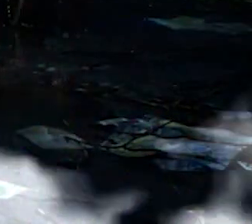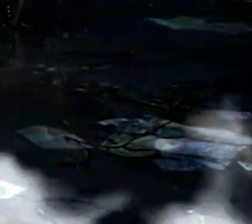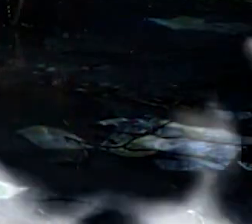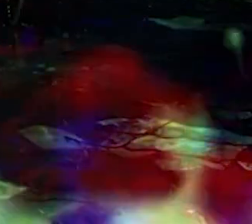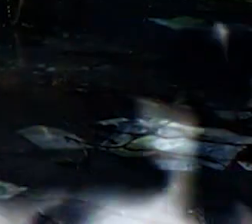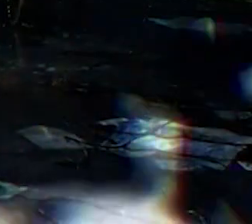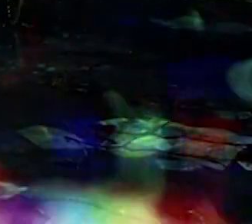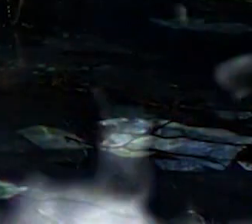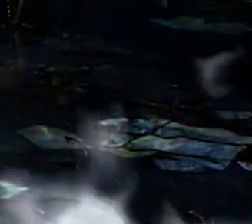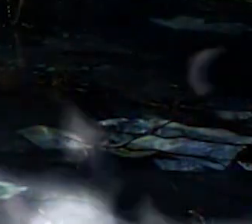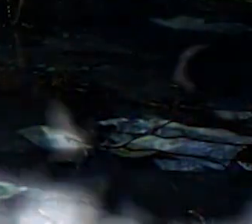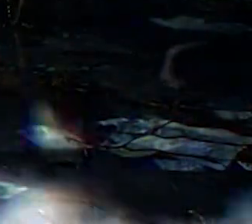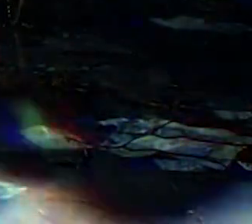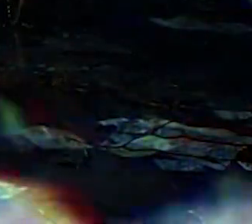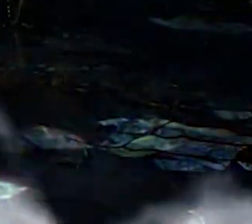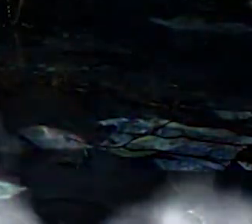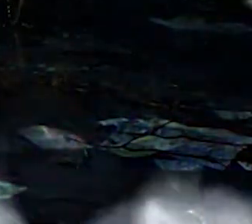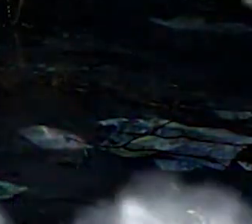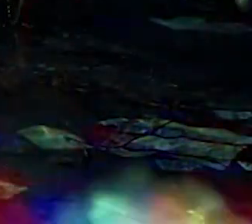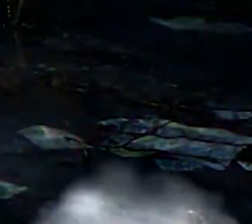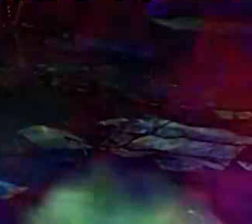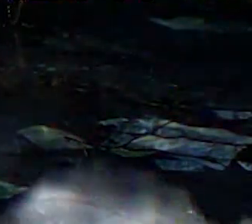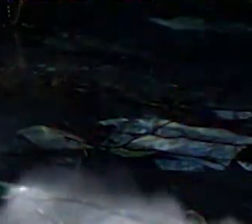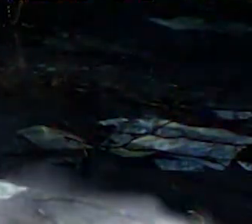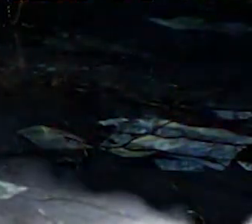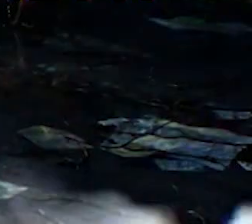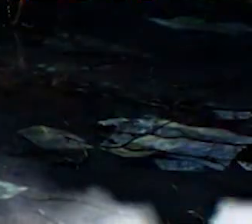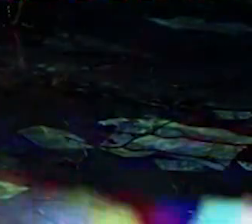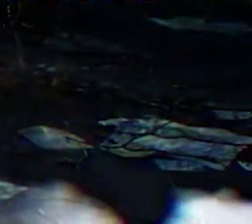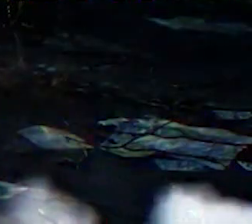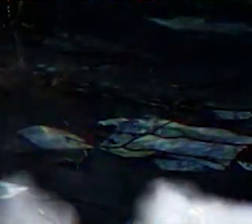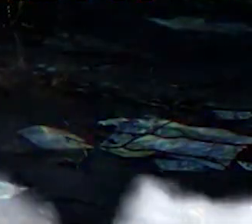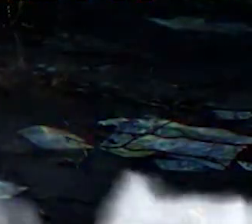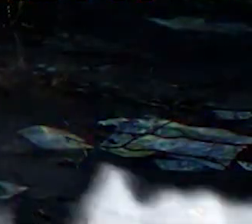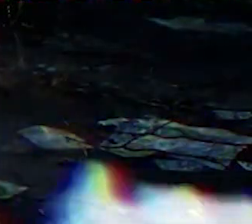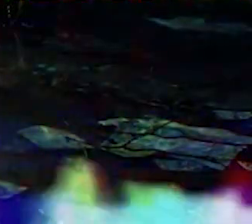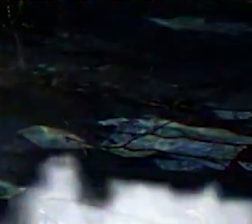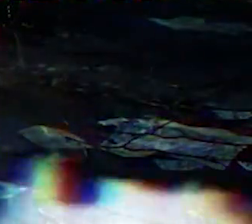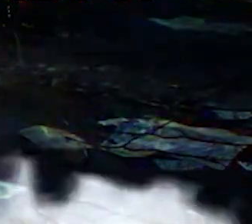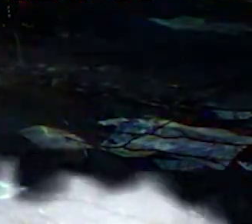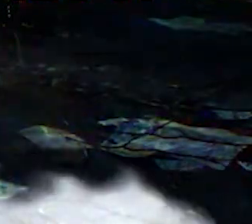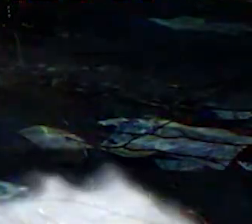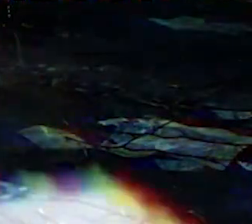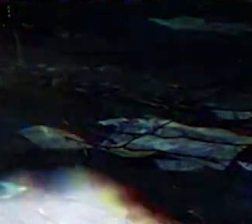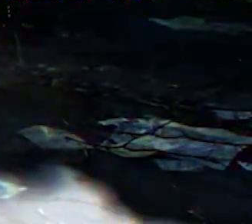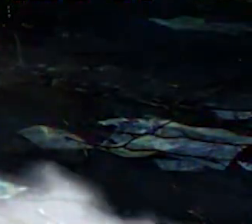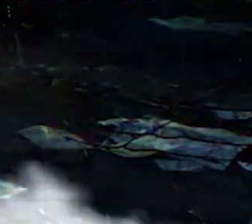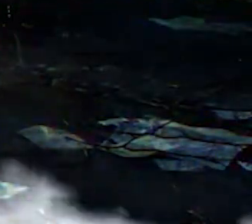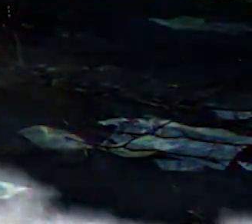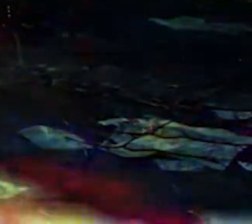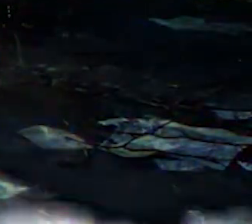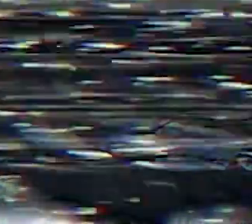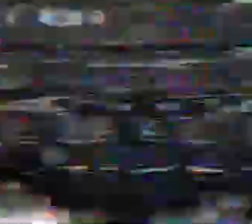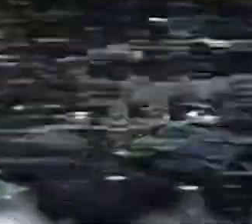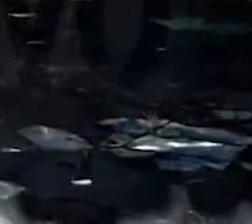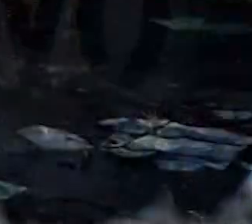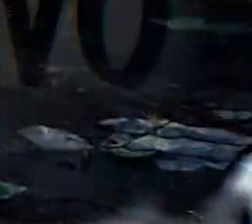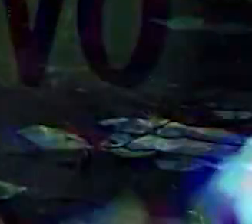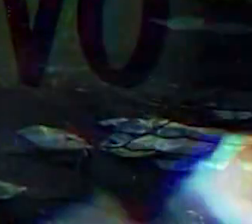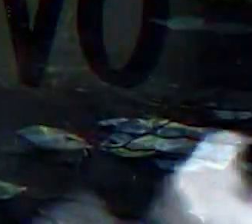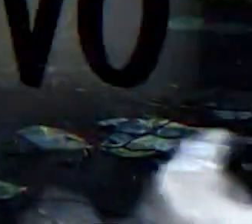Fazia frio no dia em que eu morri. Ou será que foi o doce abraço da morte que me provocou essa peculiar sensação gelada?